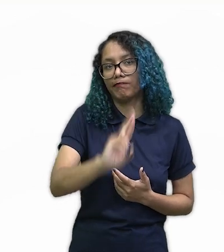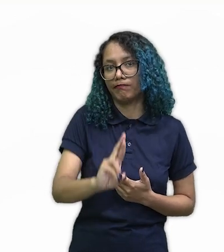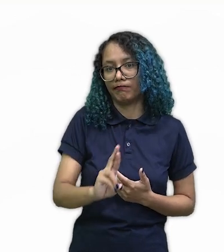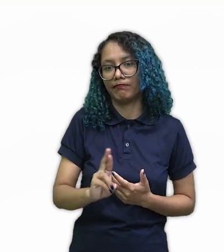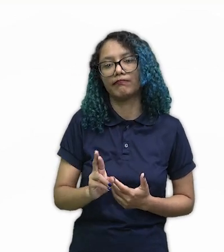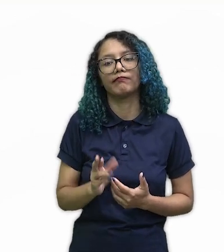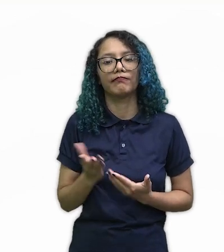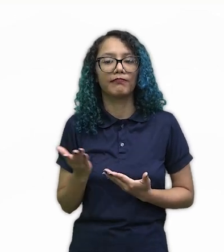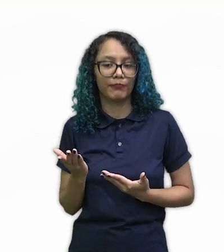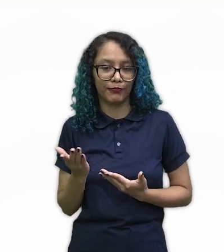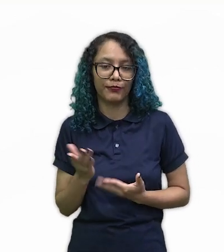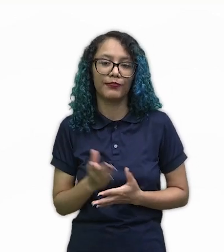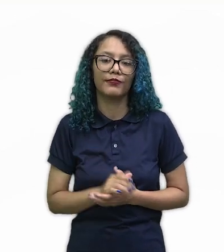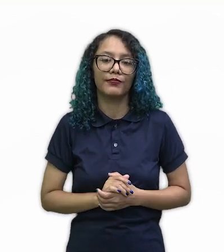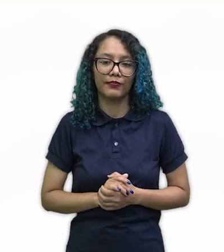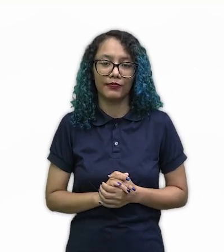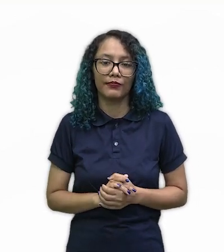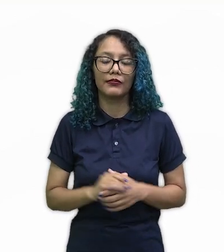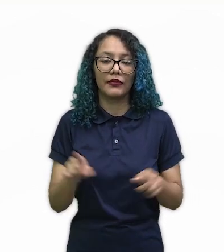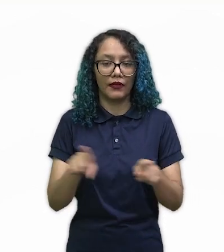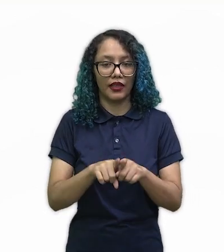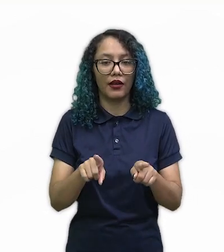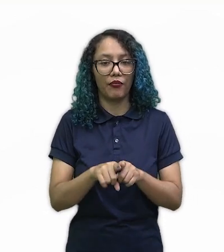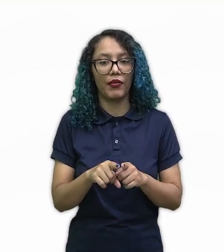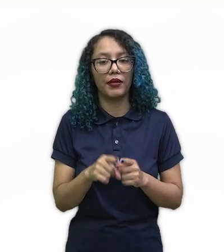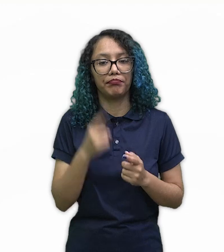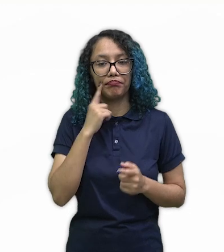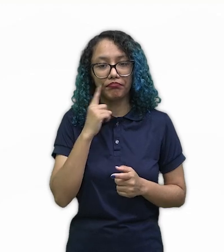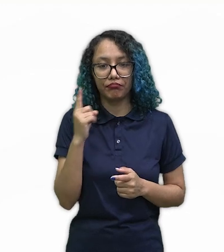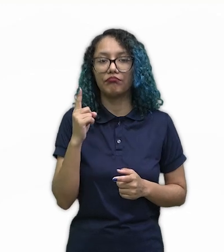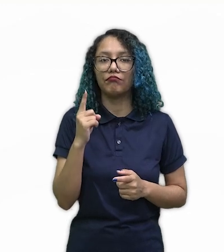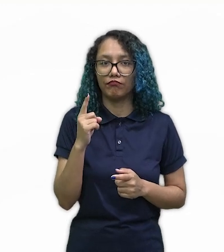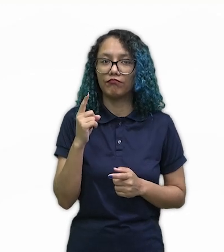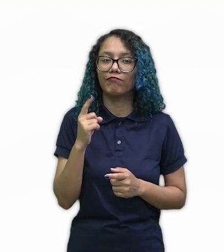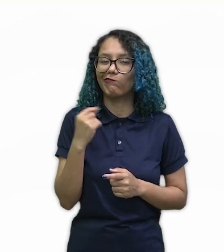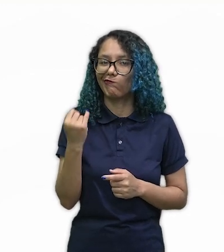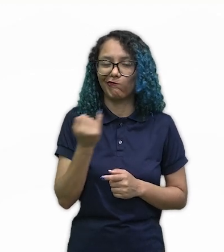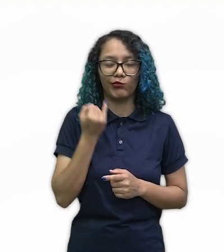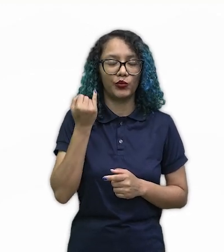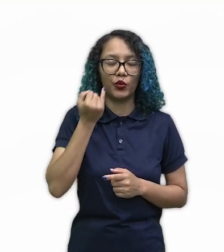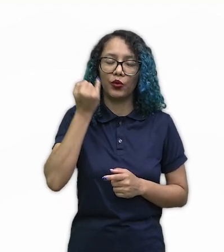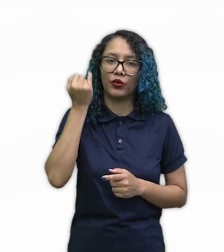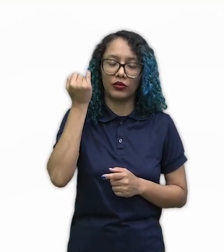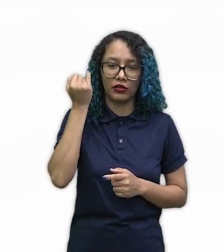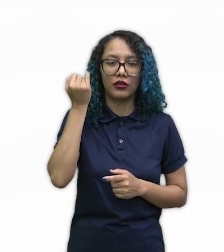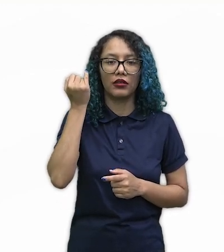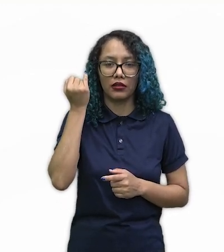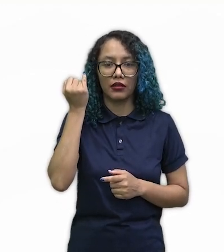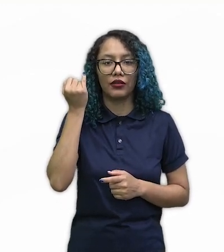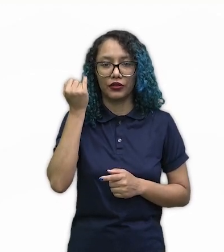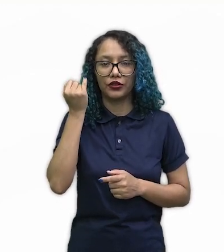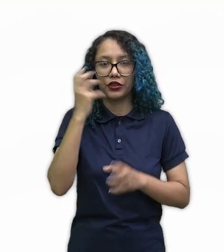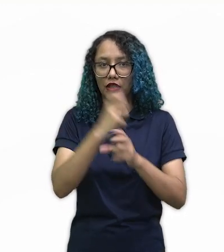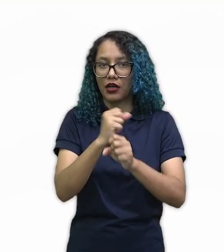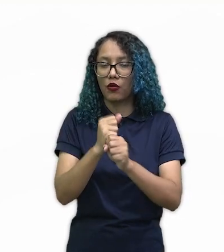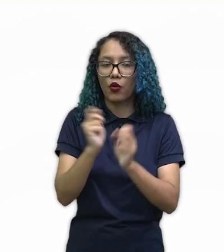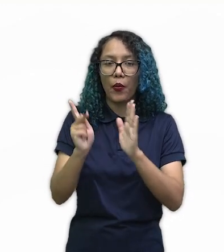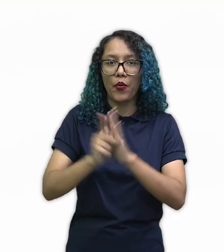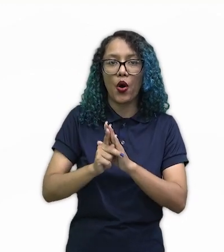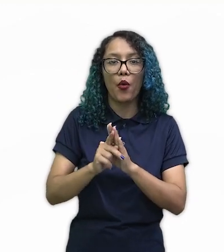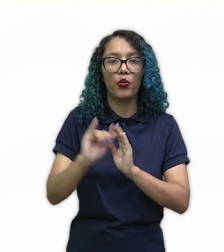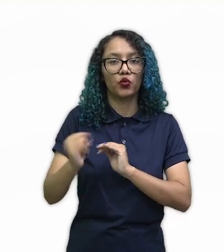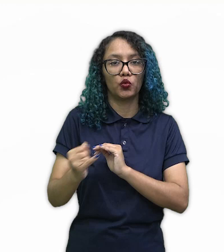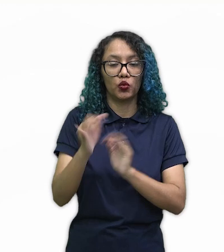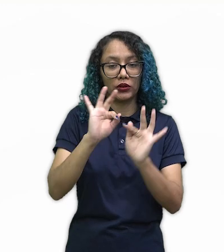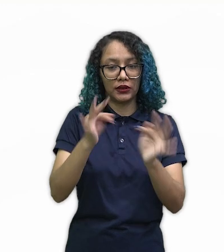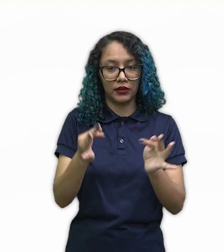R$2.400, tá bom? Então, essa também é uma ferramenta muito importante dentro do juros simples, tá?